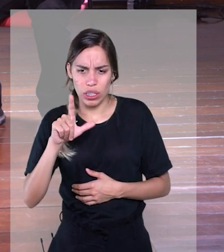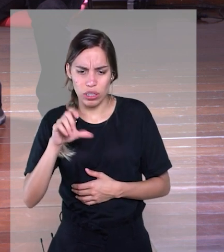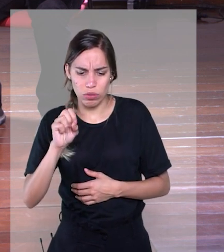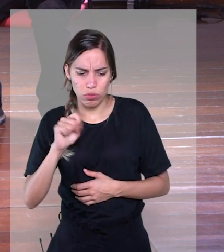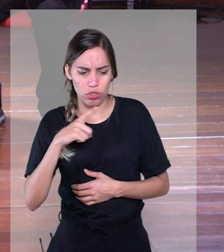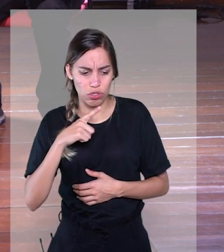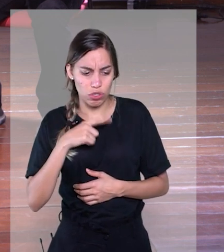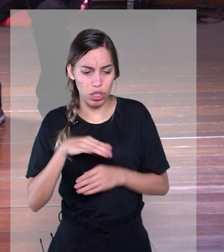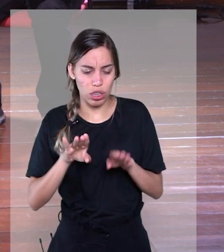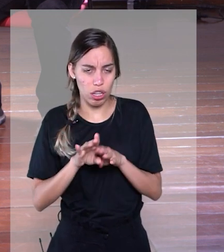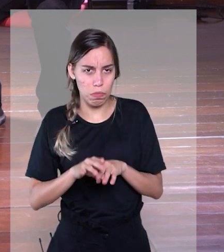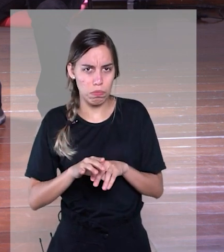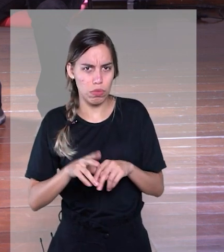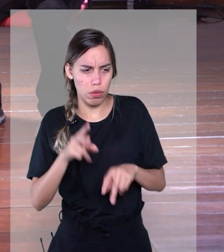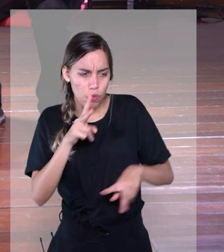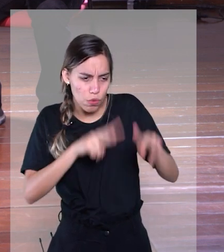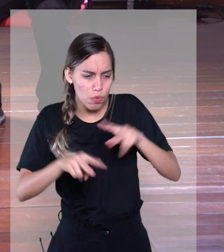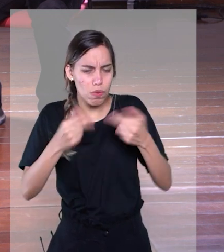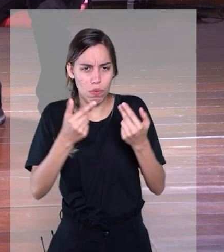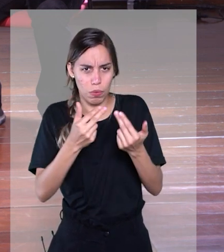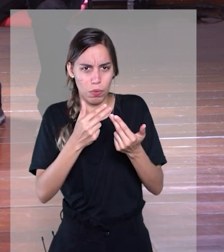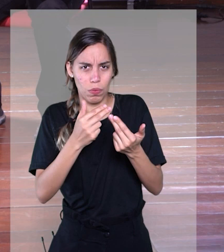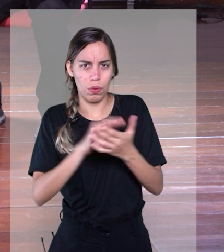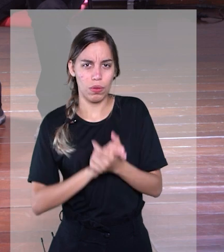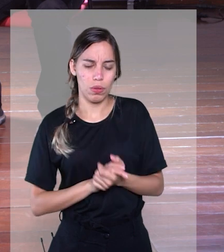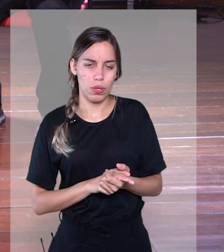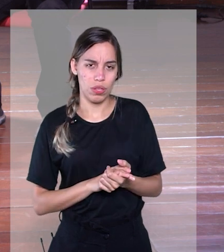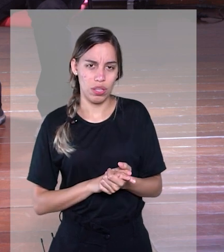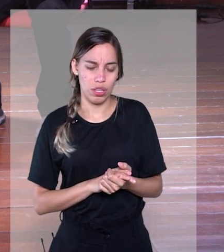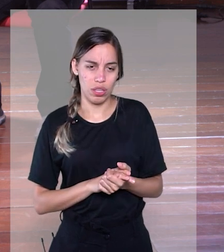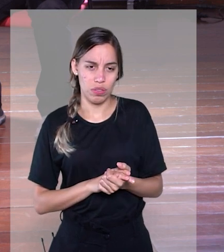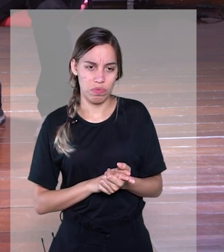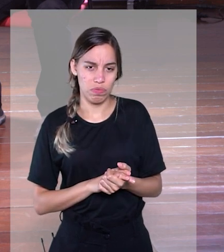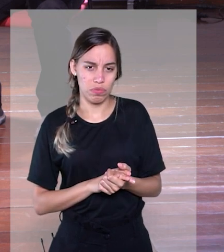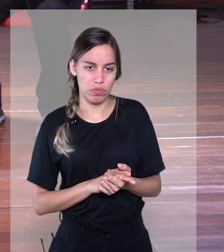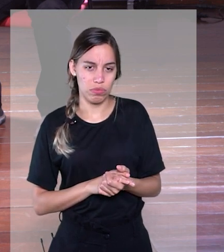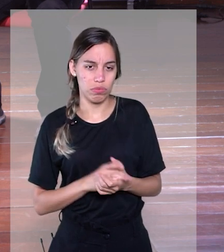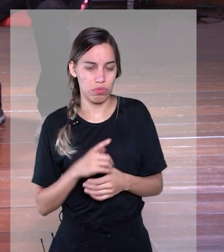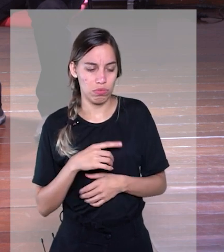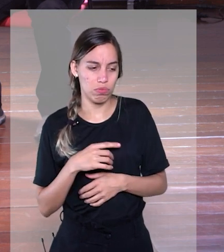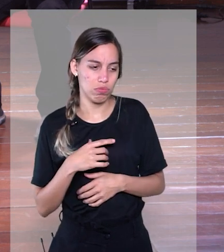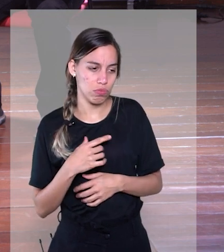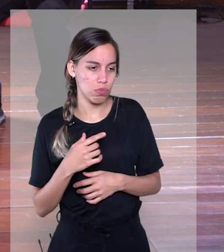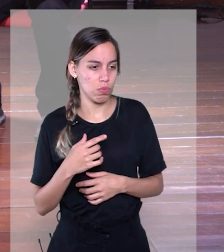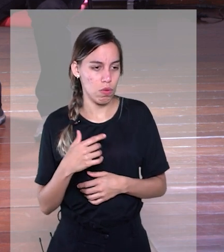tinha esse olhar visual, né? Vamos dizer assim, meio artístico,